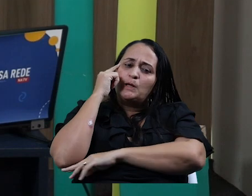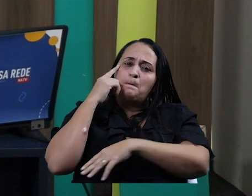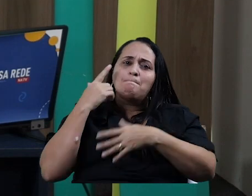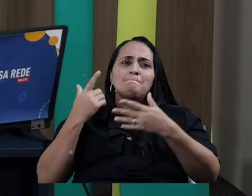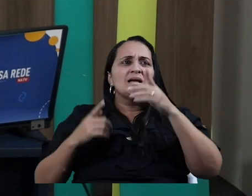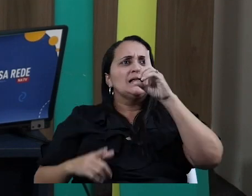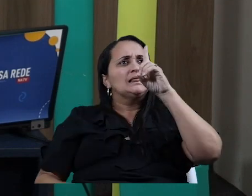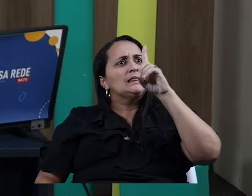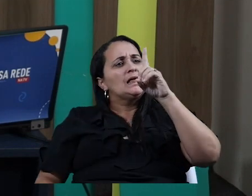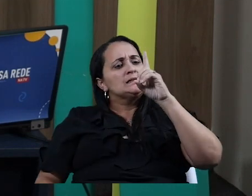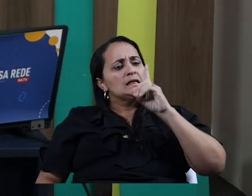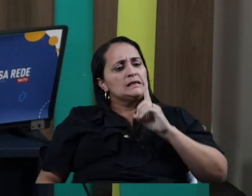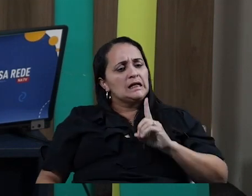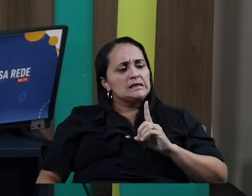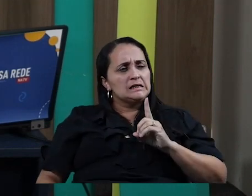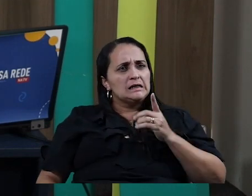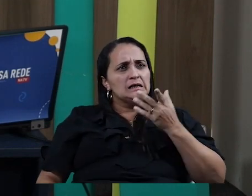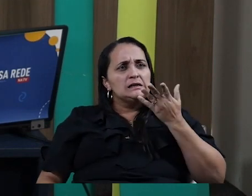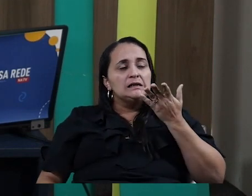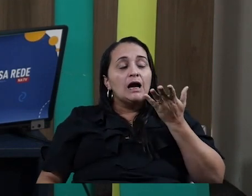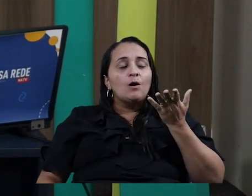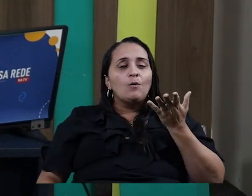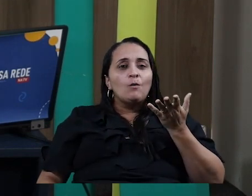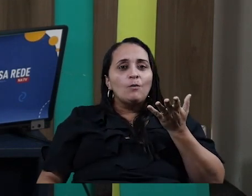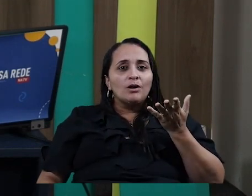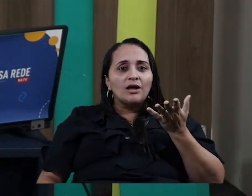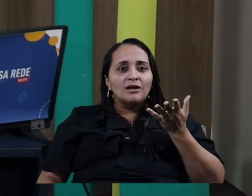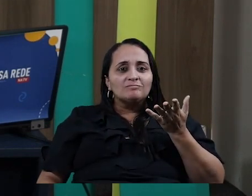escrito dezena. E agora?